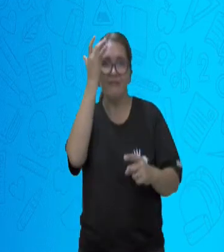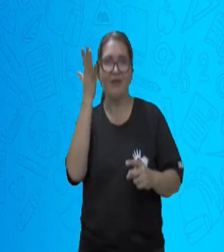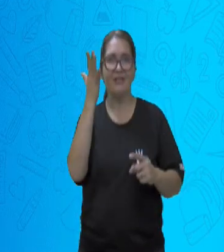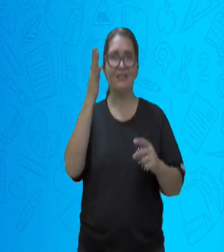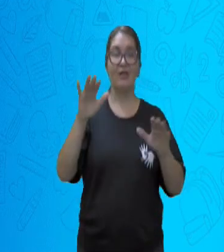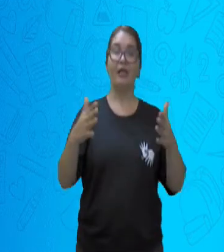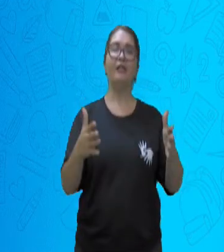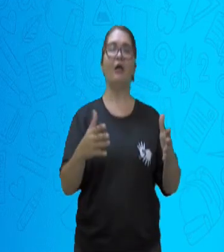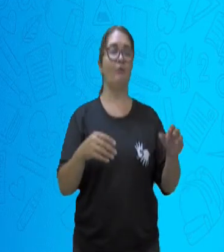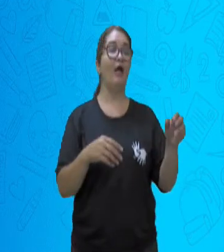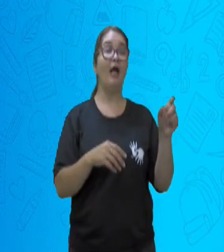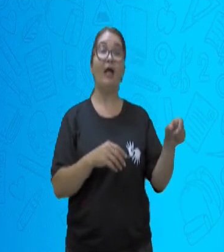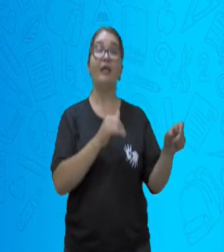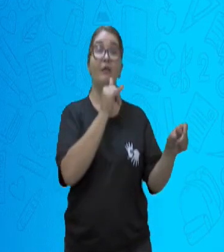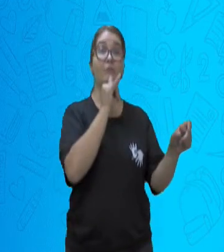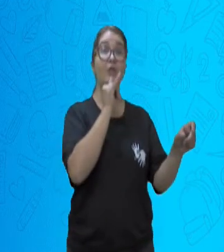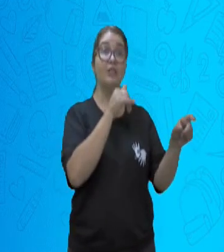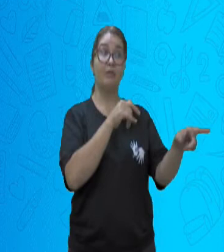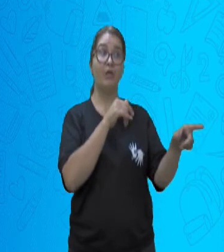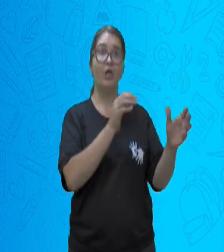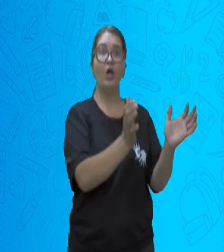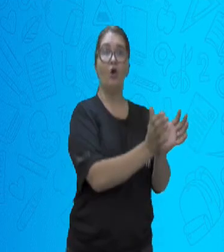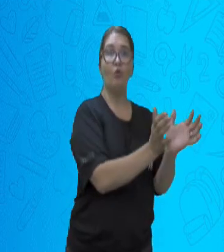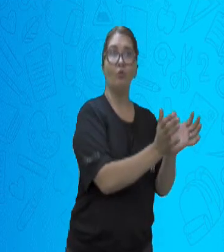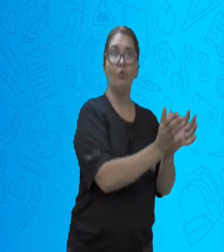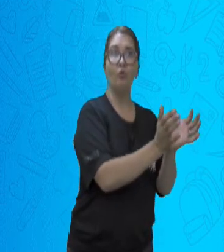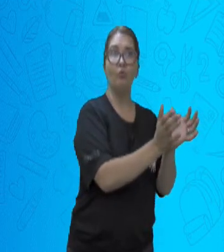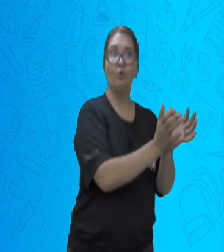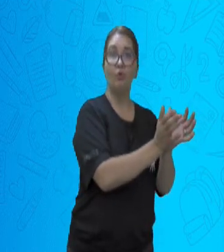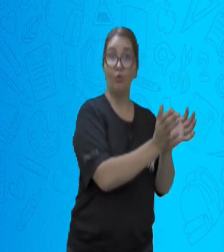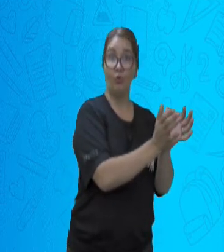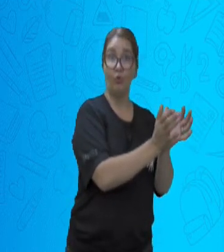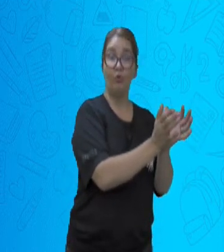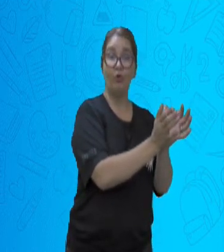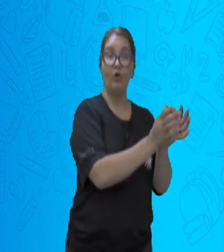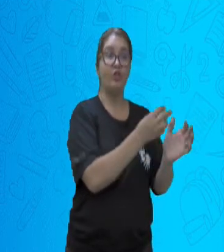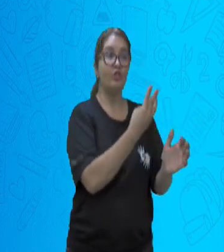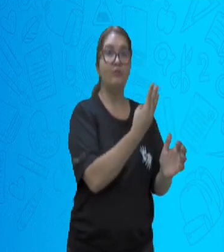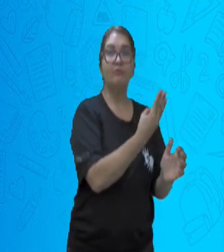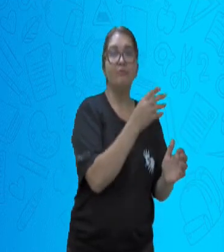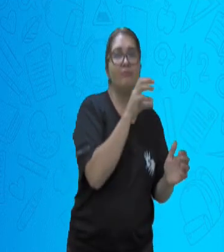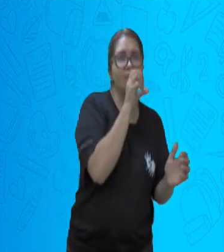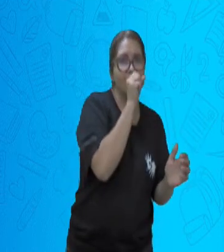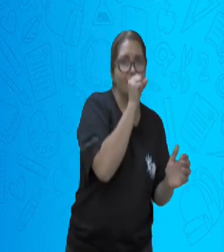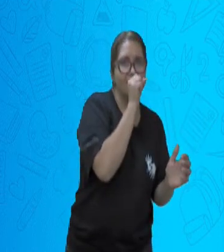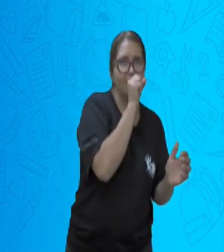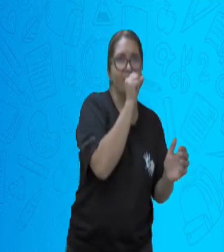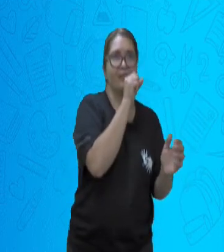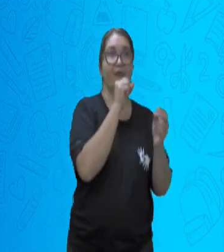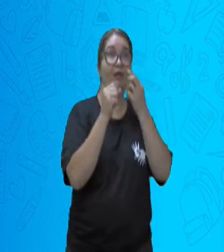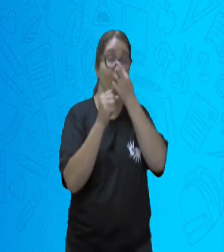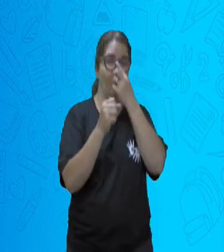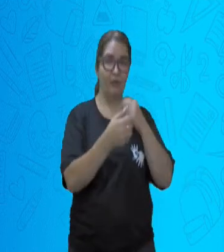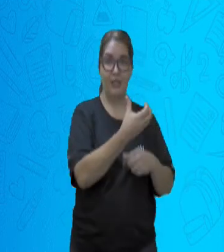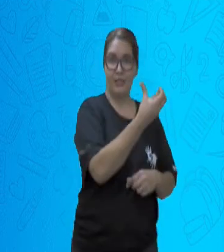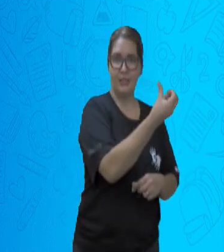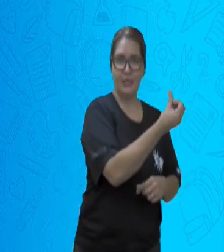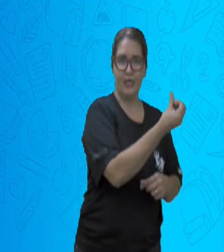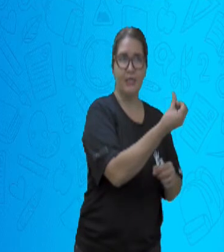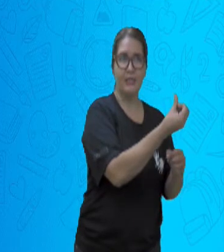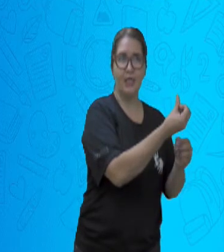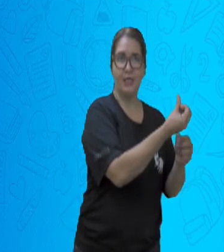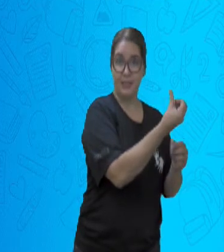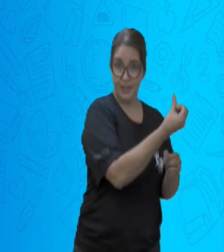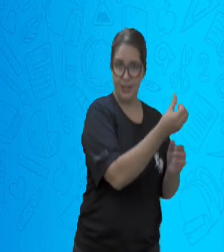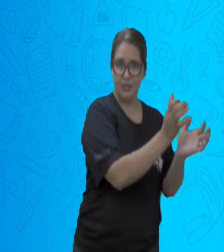as laranjas em 6 grupos com 3 laranjas. Ó, aqui nós fizemos os 6 grupos. 1, 2, 3,